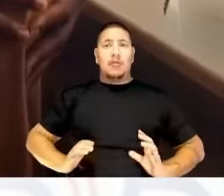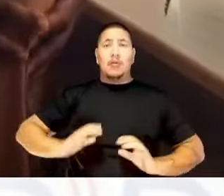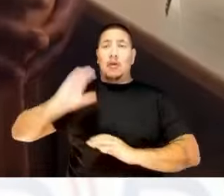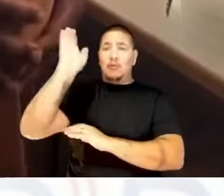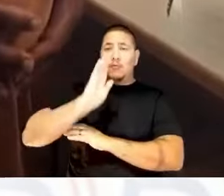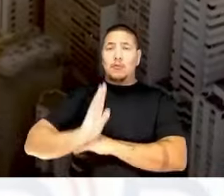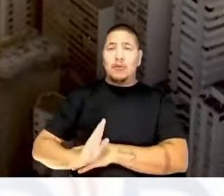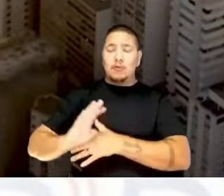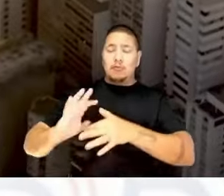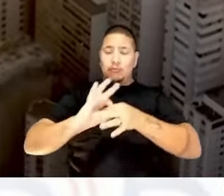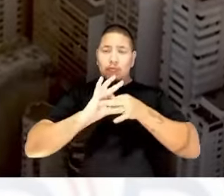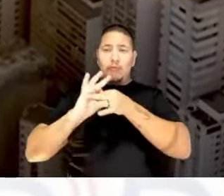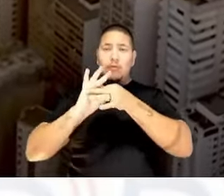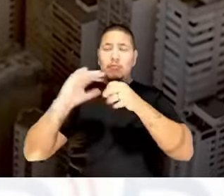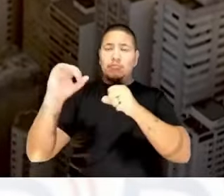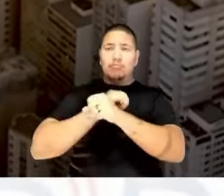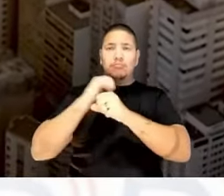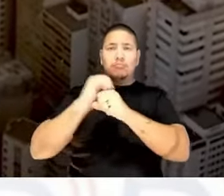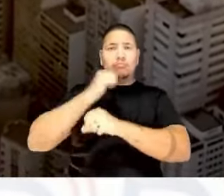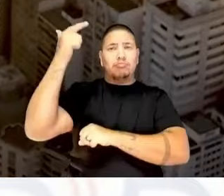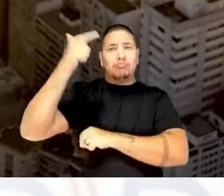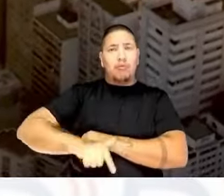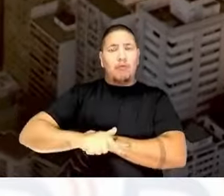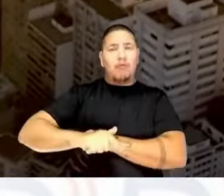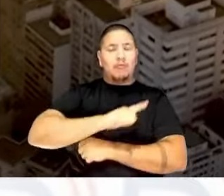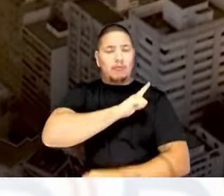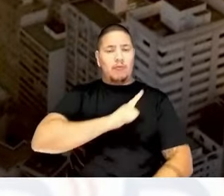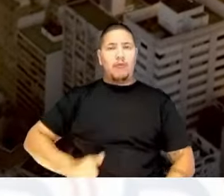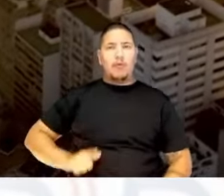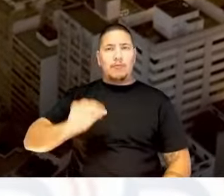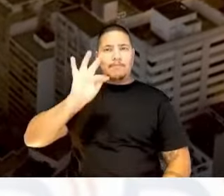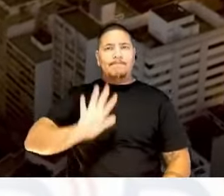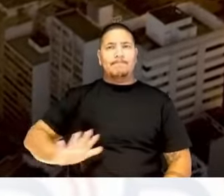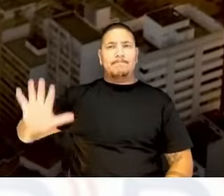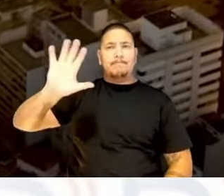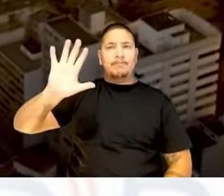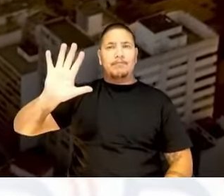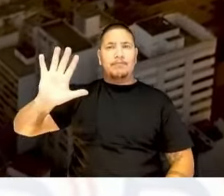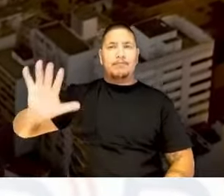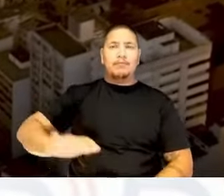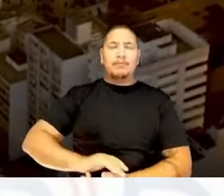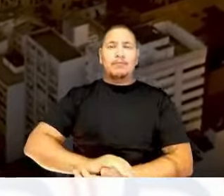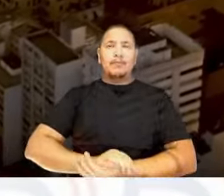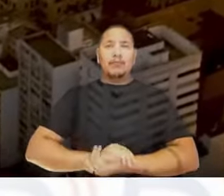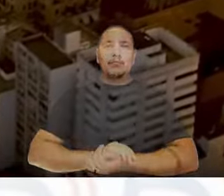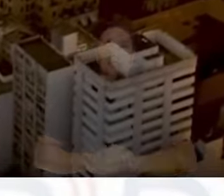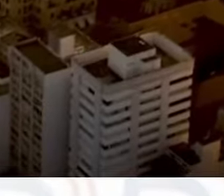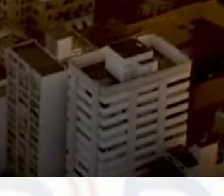Cidadania. Brasil, União e Reconstrução. Governo Federal.